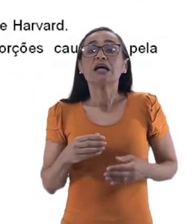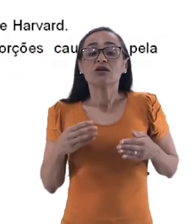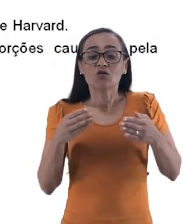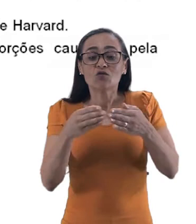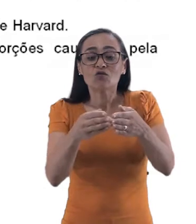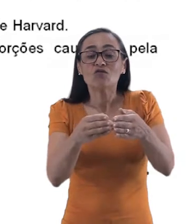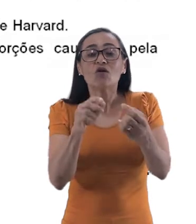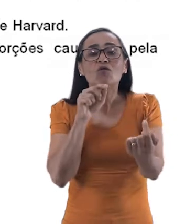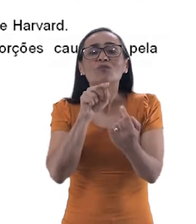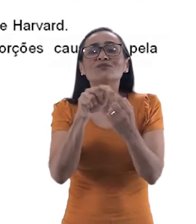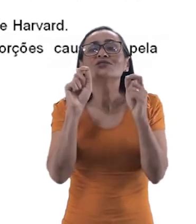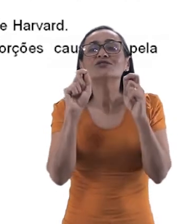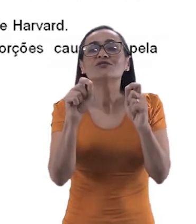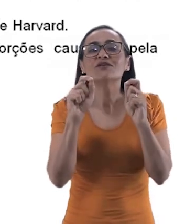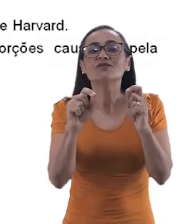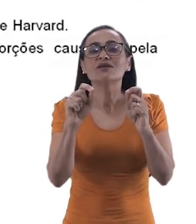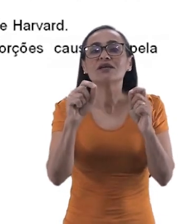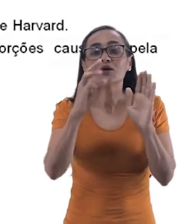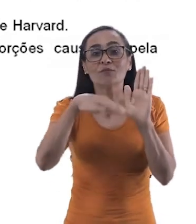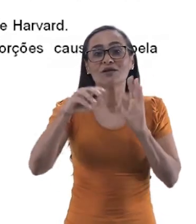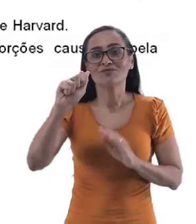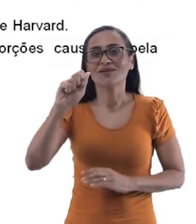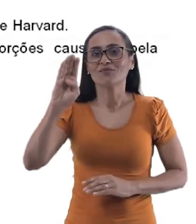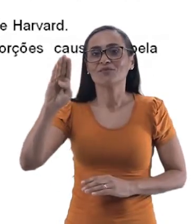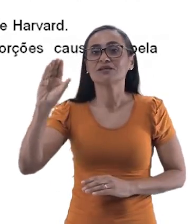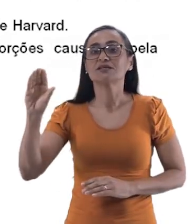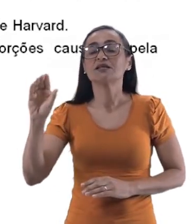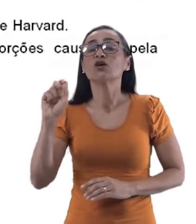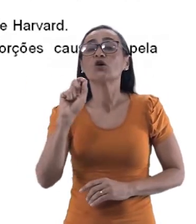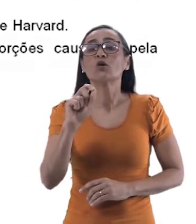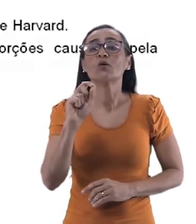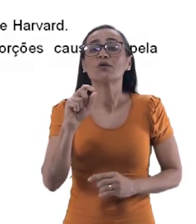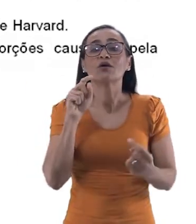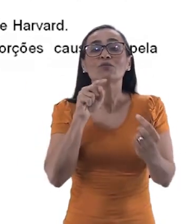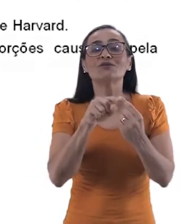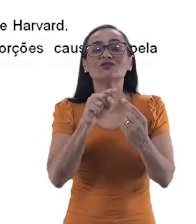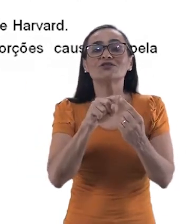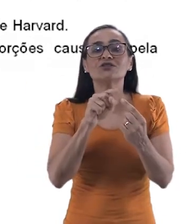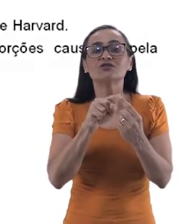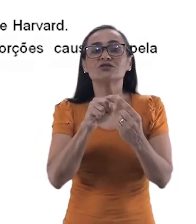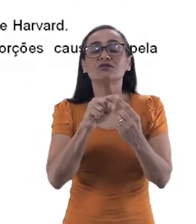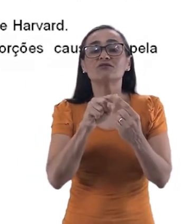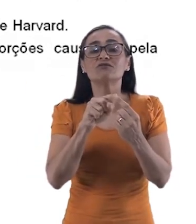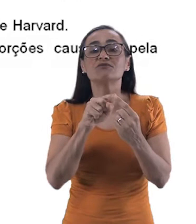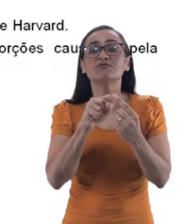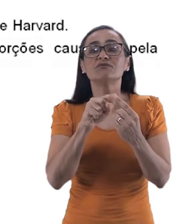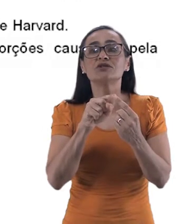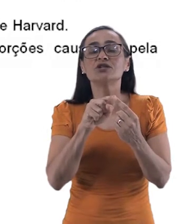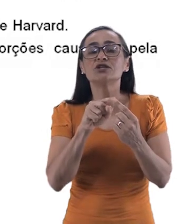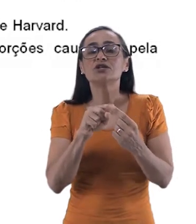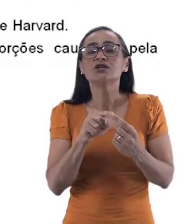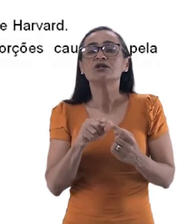intenção do método ABC, do método de custeio ABC, é